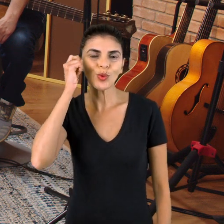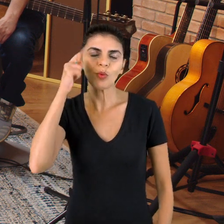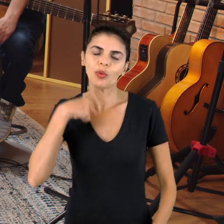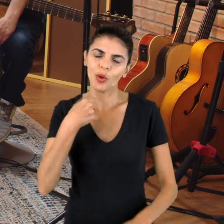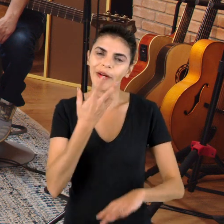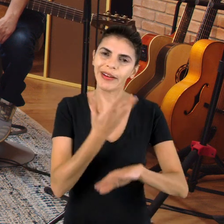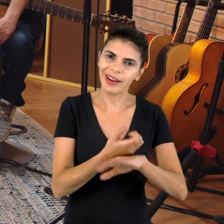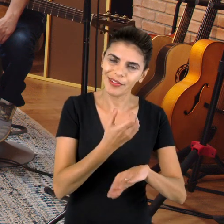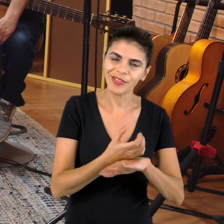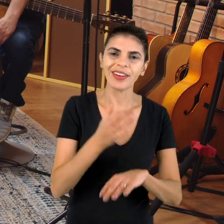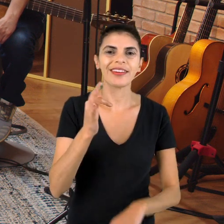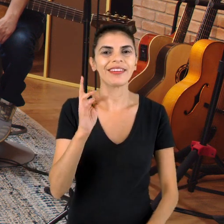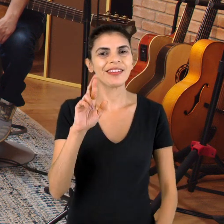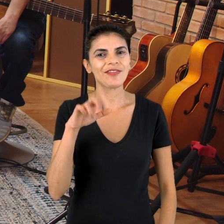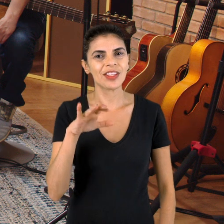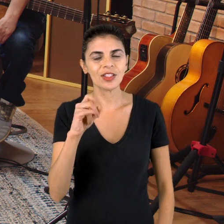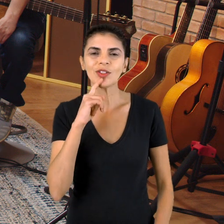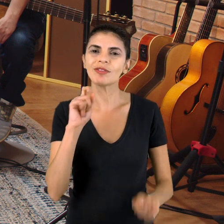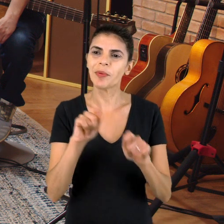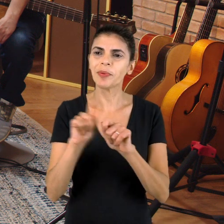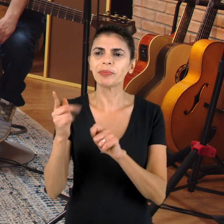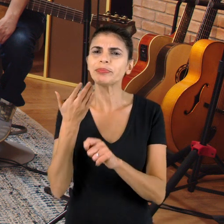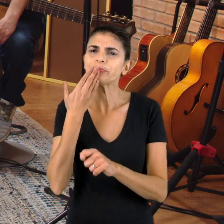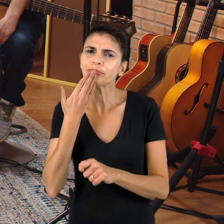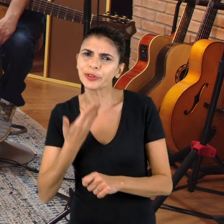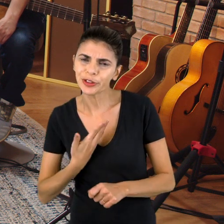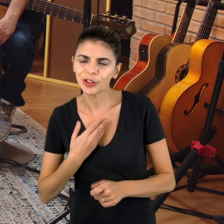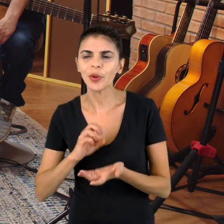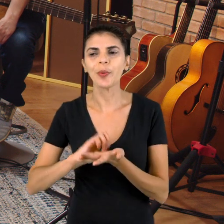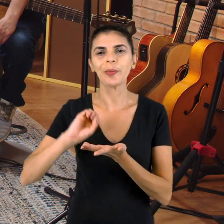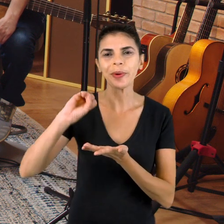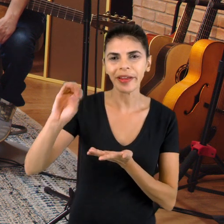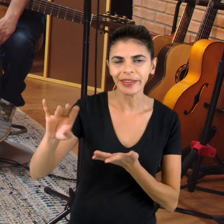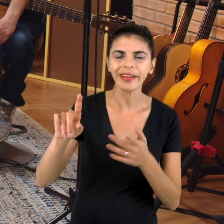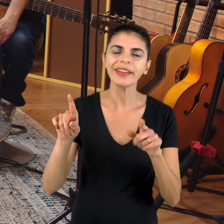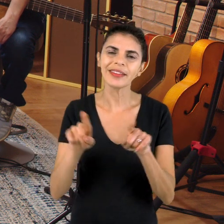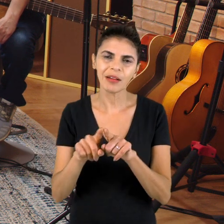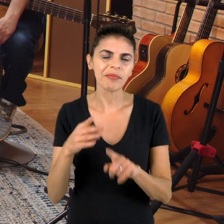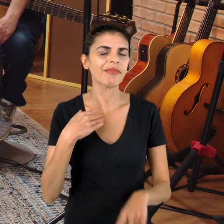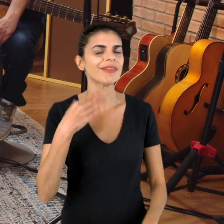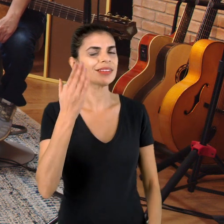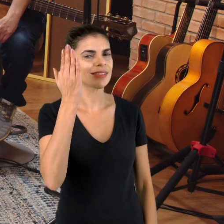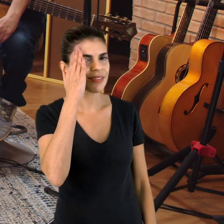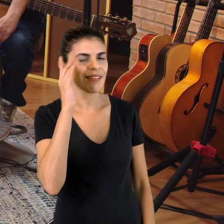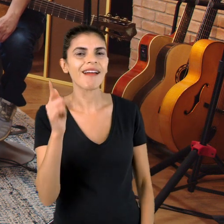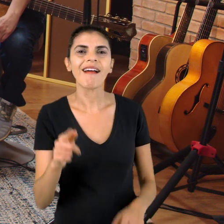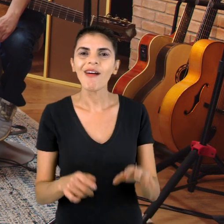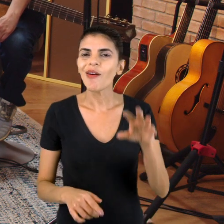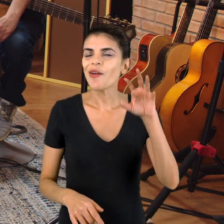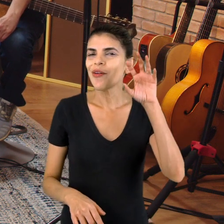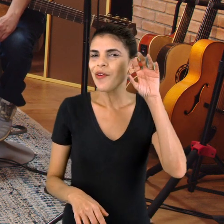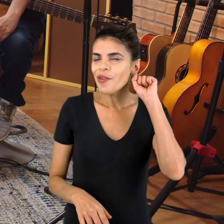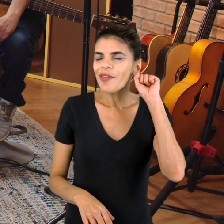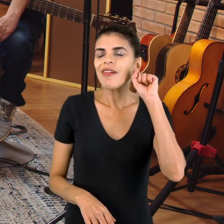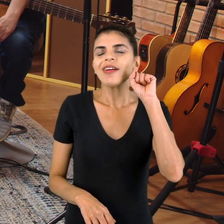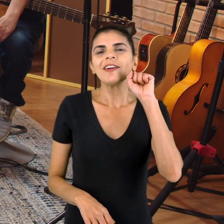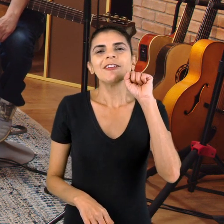que eu gravei o Francisco, o pessoal na época da produção dele me pediu o disco, eu mandei para ele e tal. Sei. Ele ouviu, aí